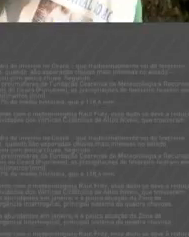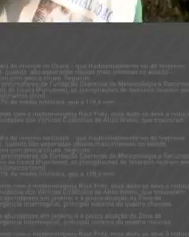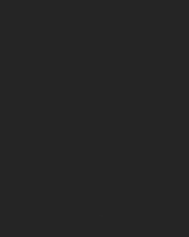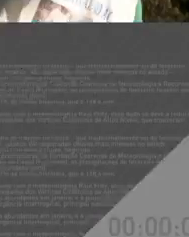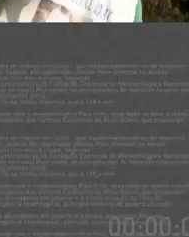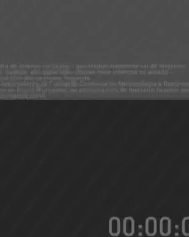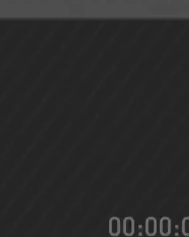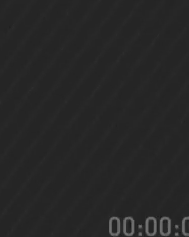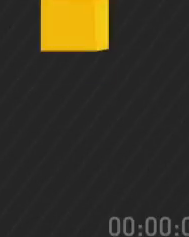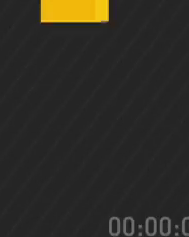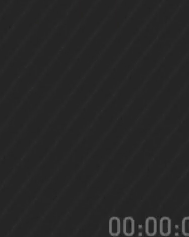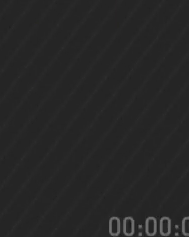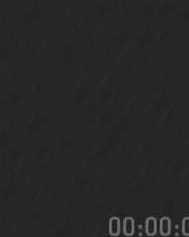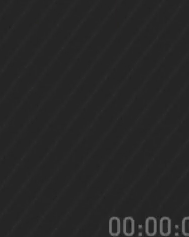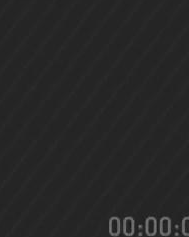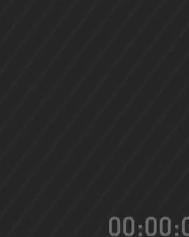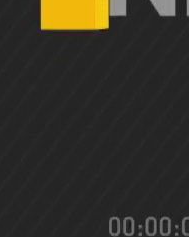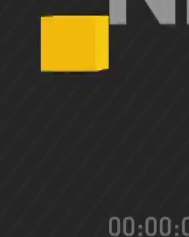ae